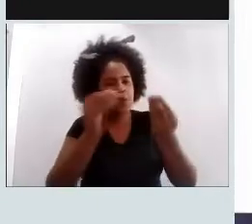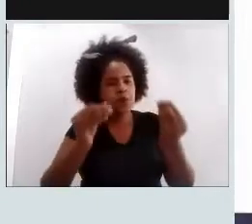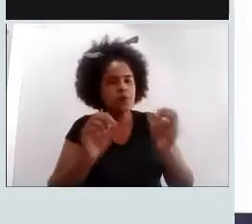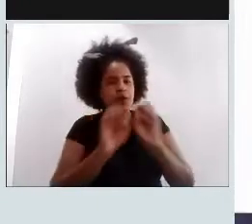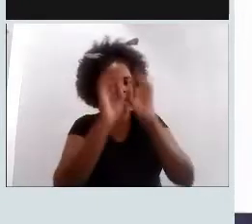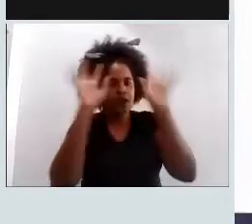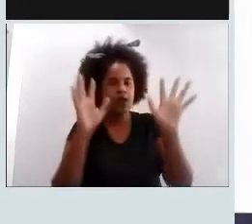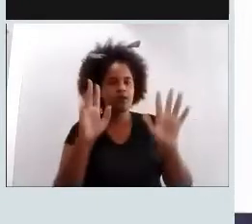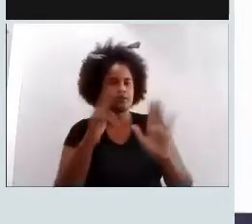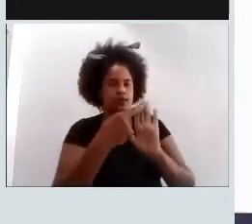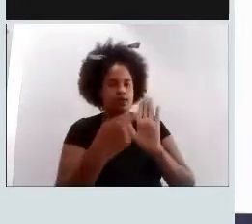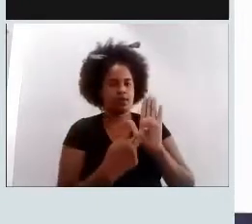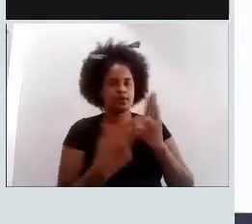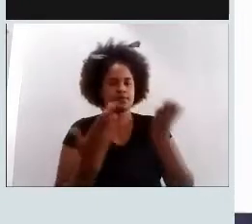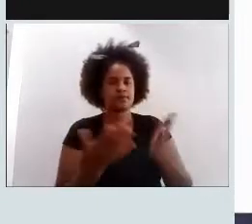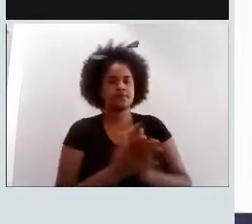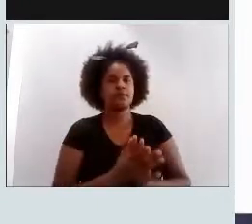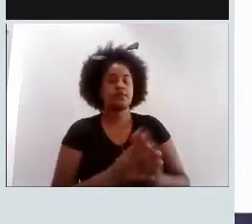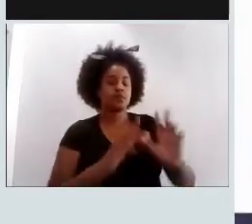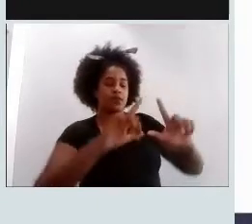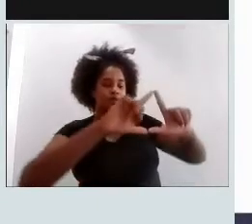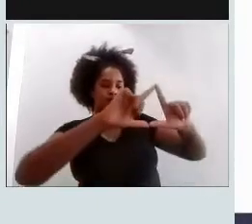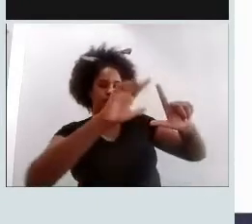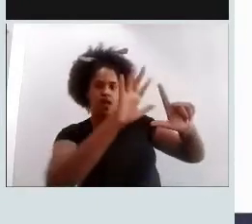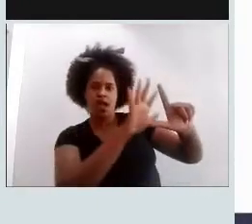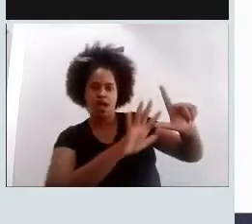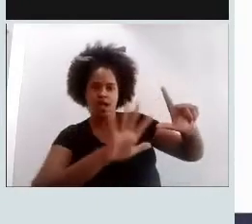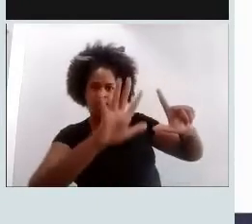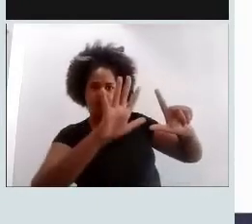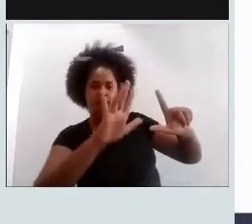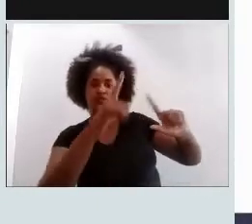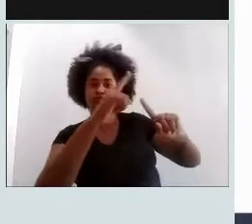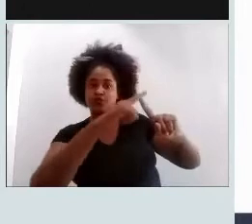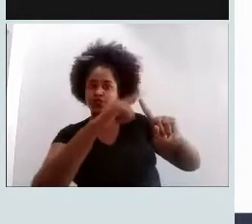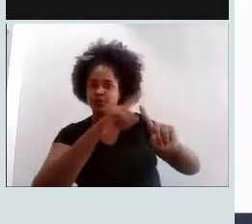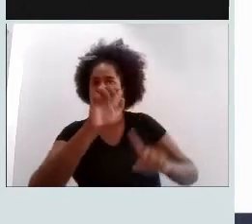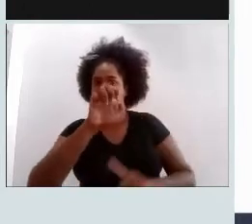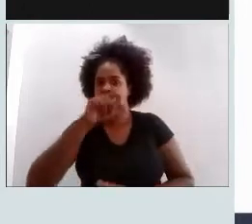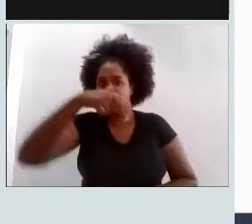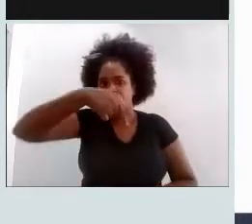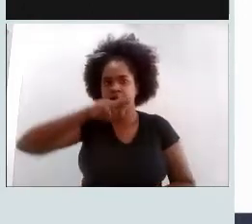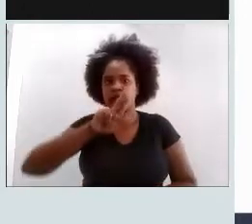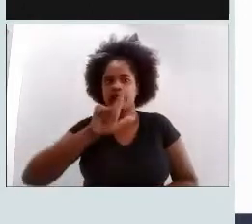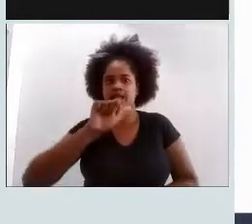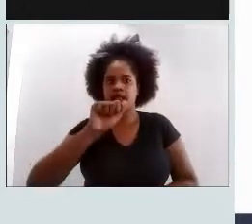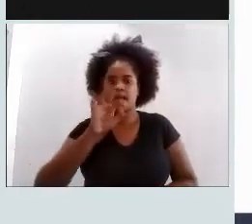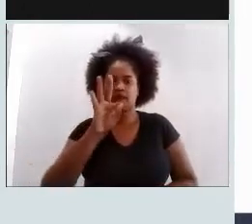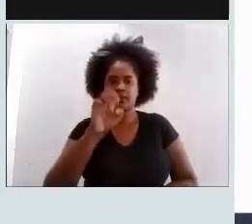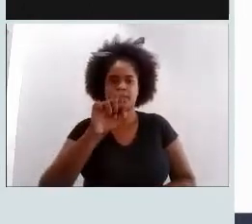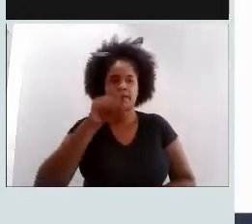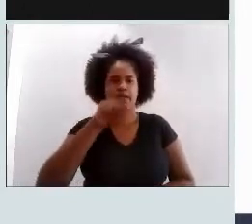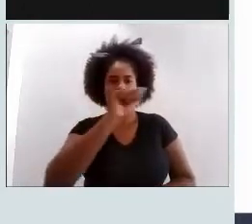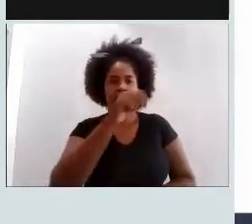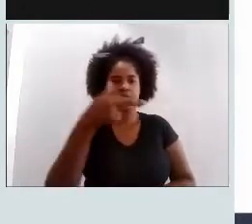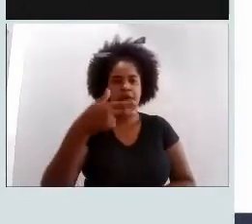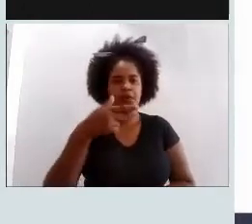A área de um triângulo equilátero é igual a o lado ao quadrado, raiz quadrada de